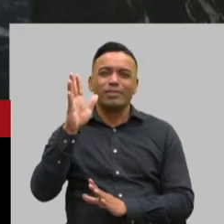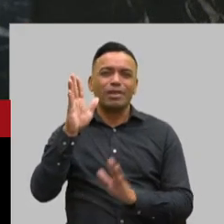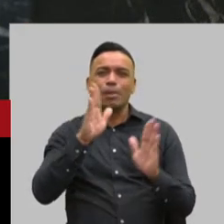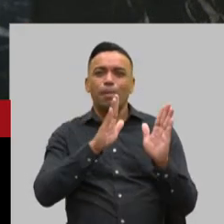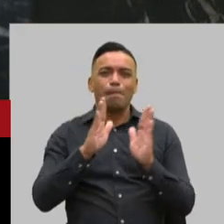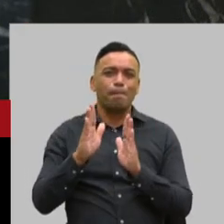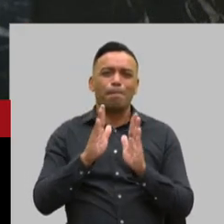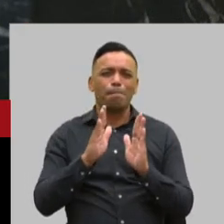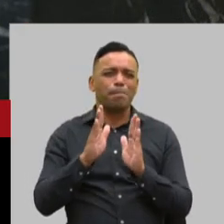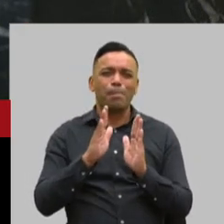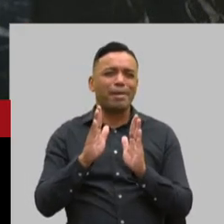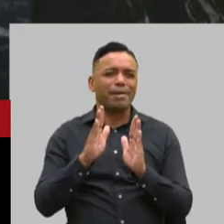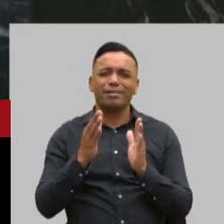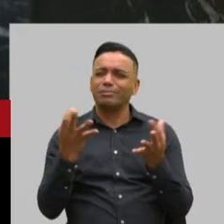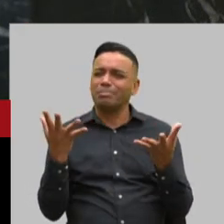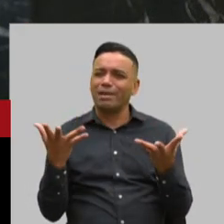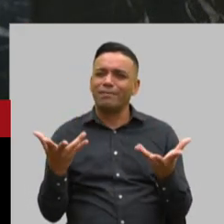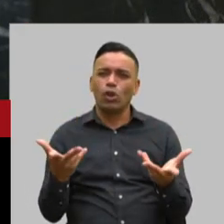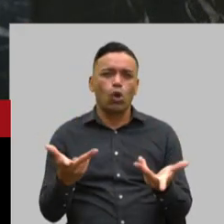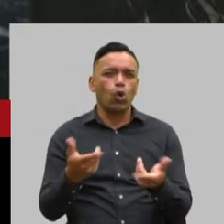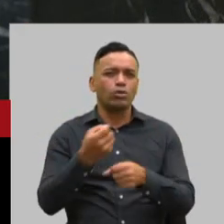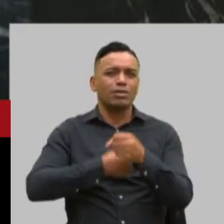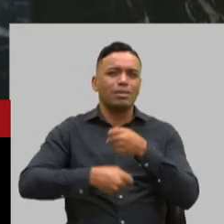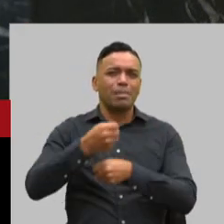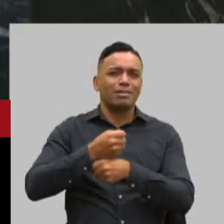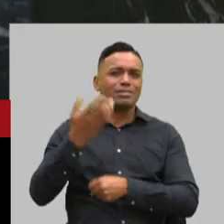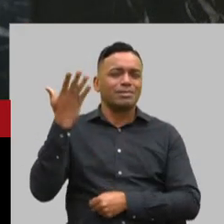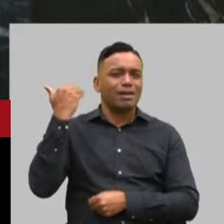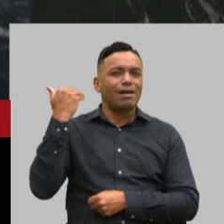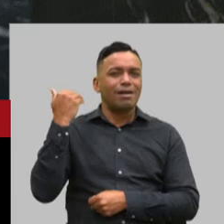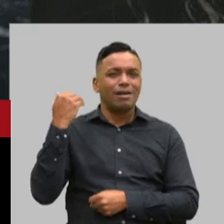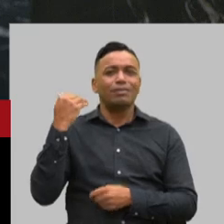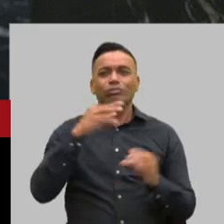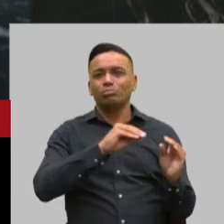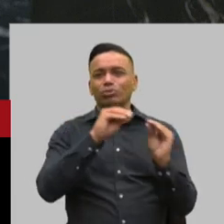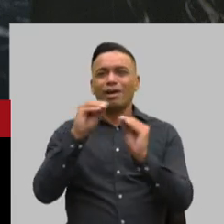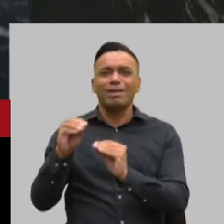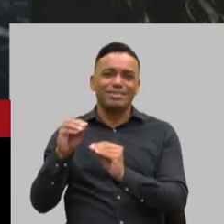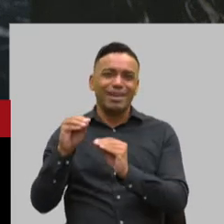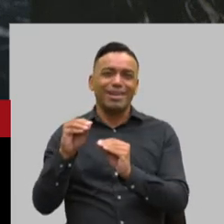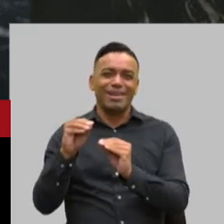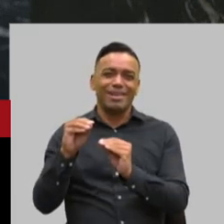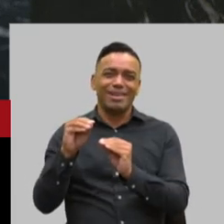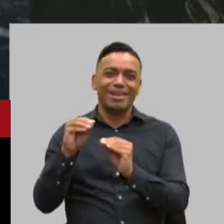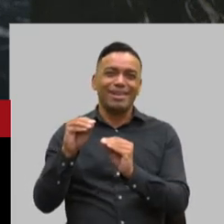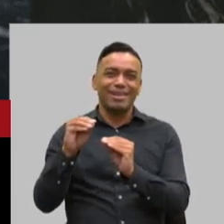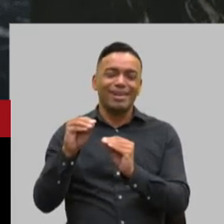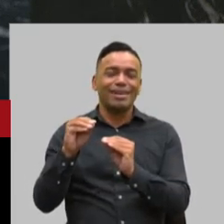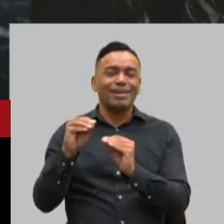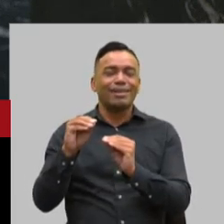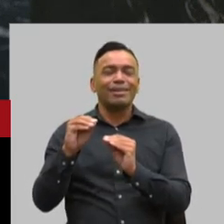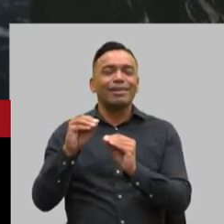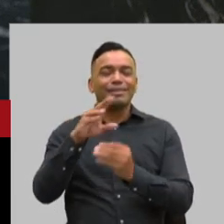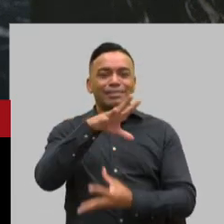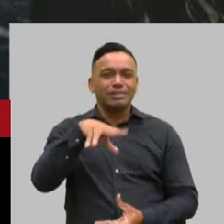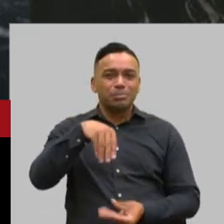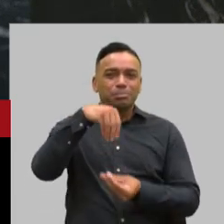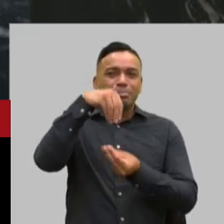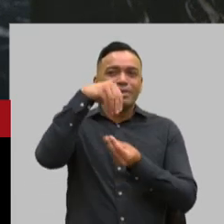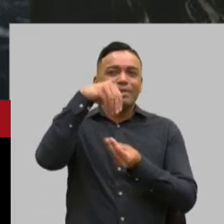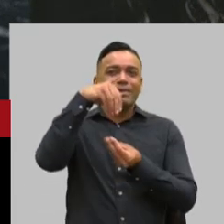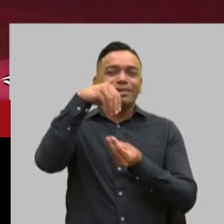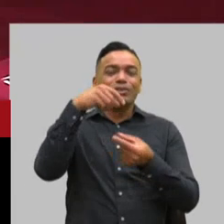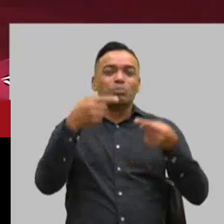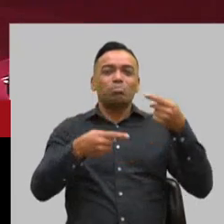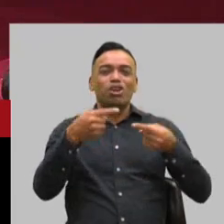extraordinária que nós tivemos no ano passado, para esse ano, naquela virada de espírito político nesse país, de